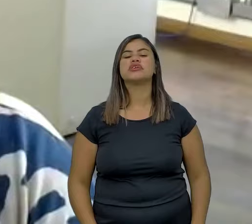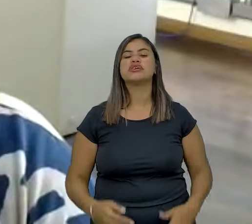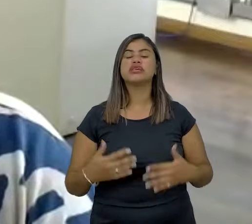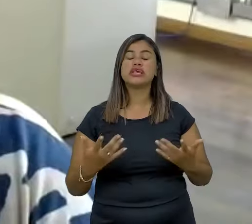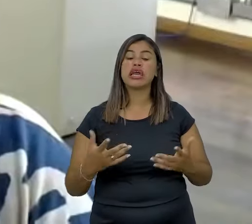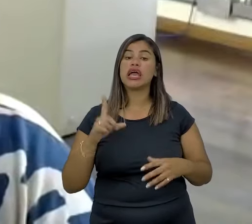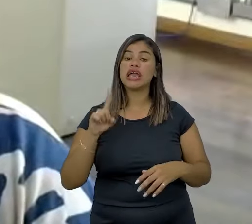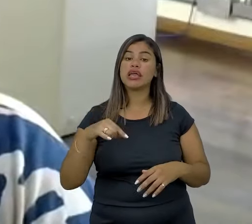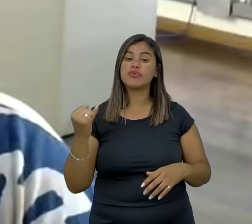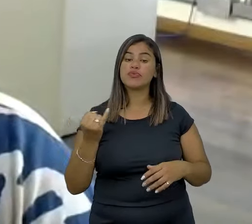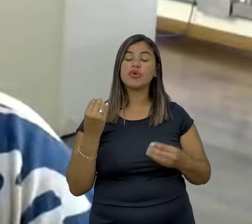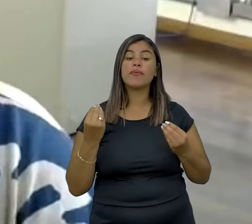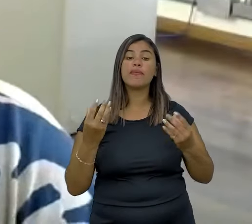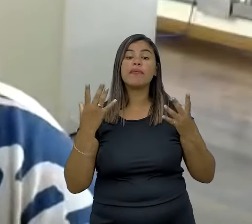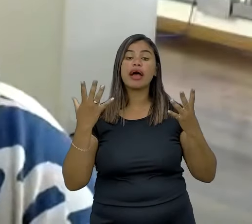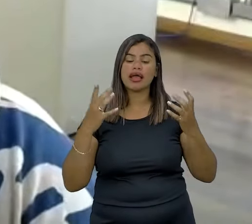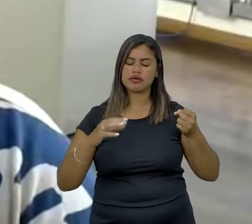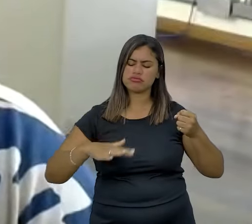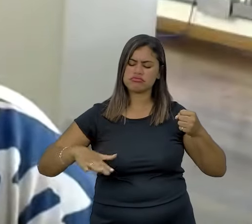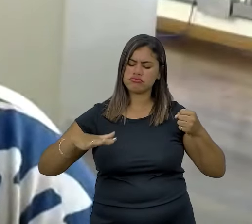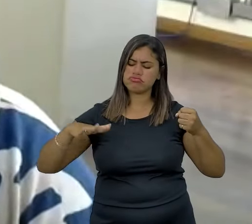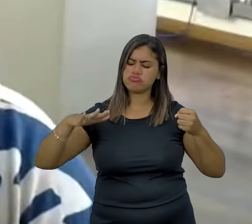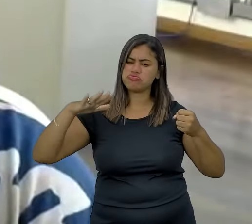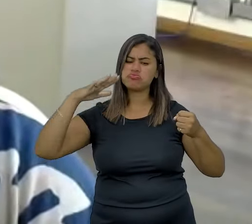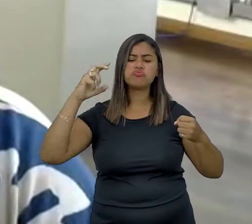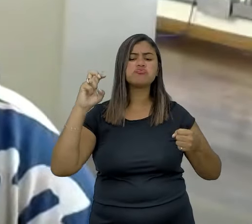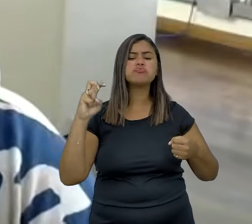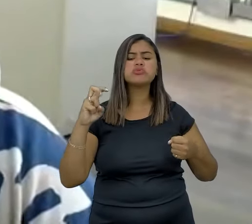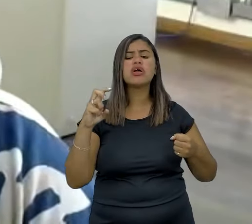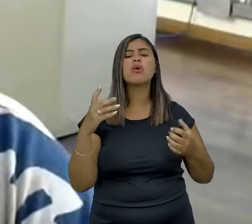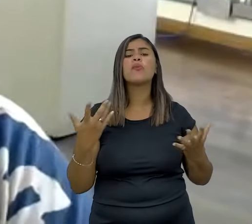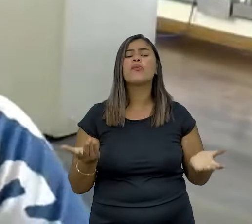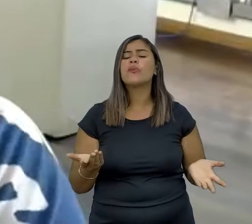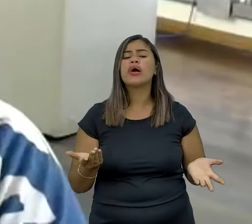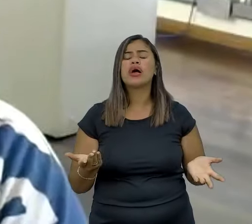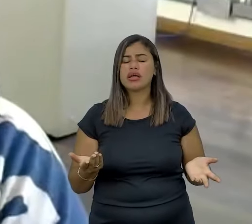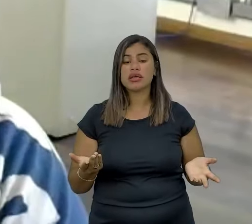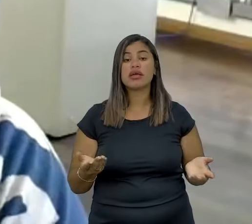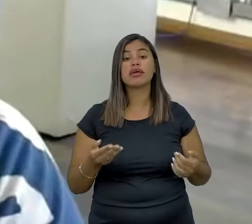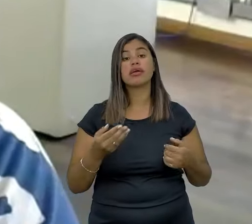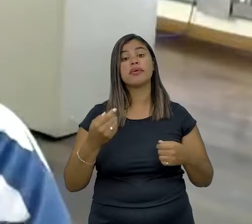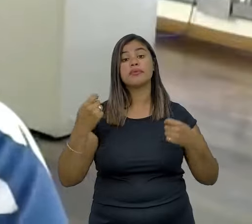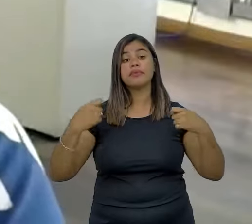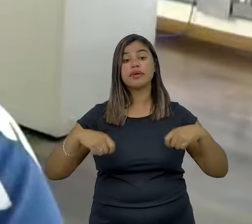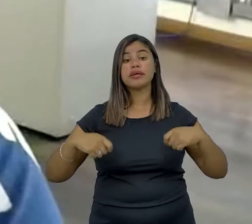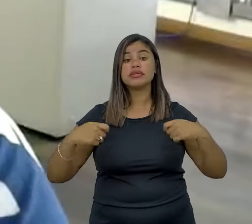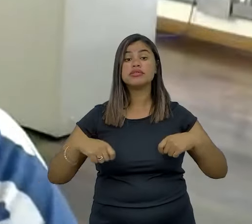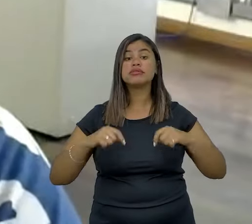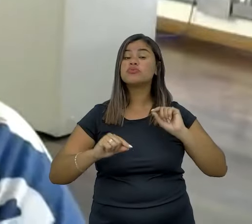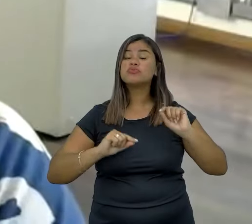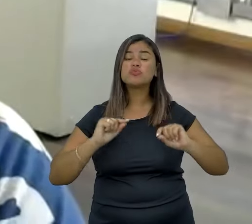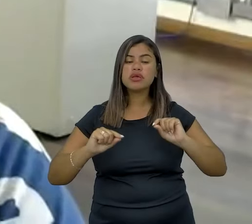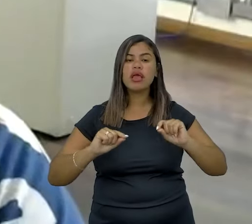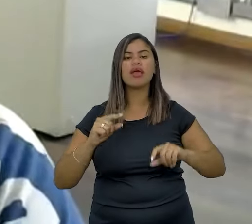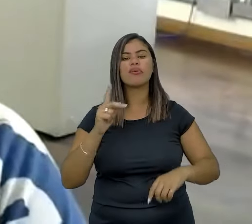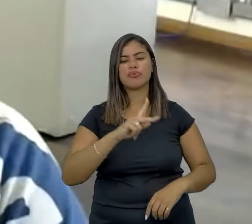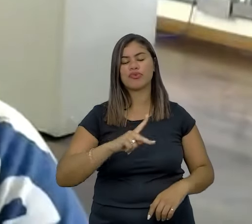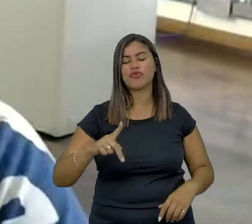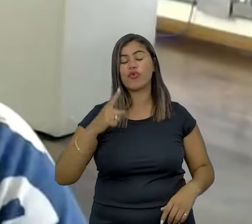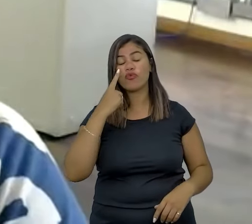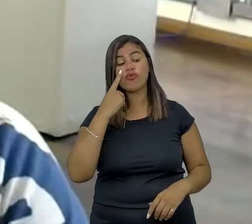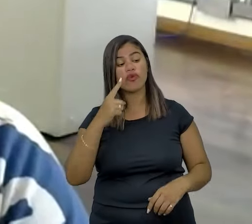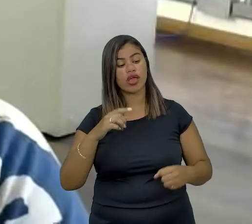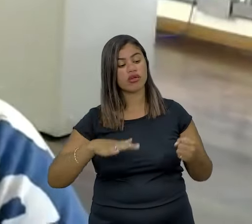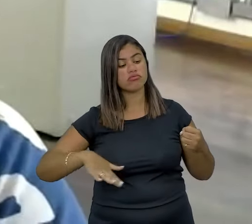são muito importantes para quê? Para que que eu preciso saber desses níveis? Para que você, professor, possa verificar em qual nível